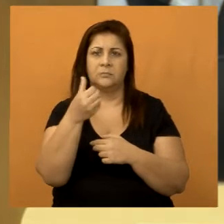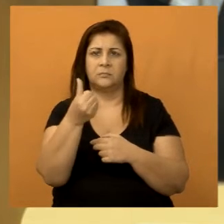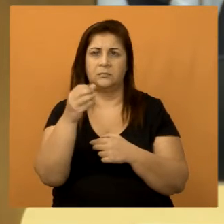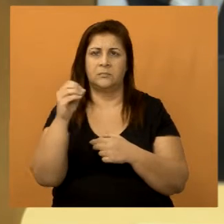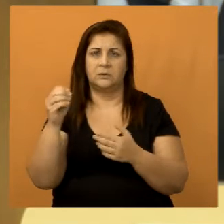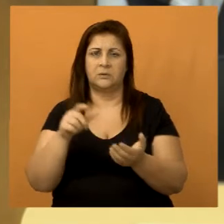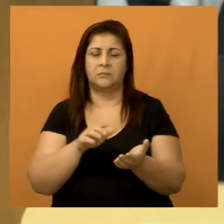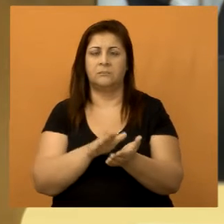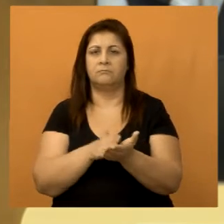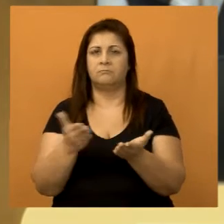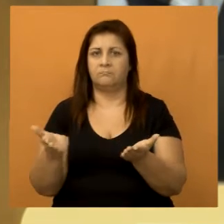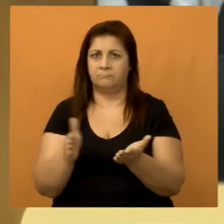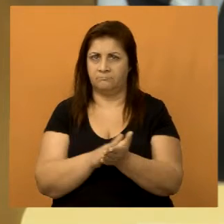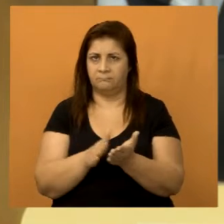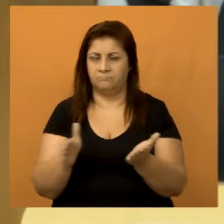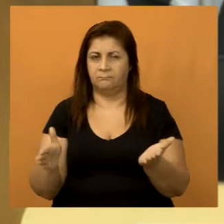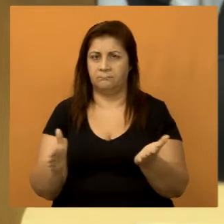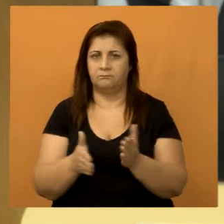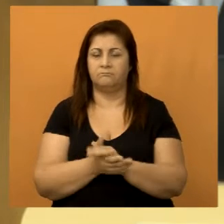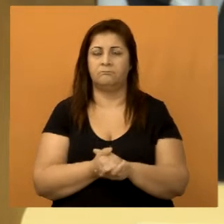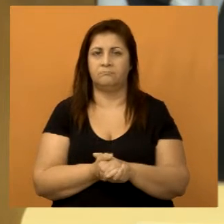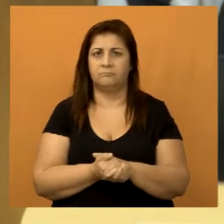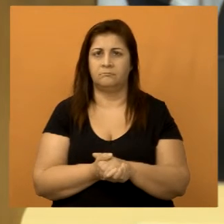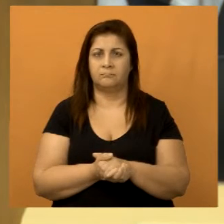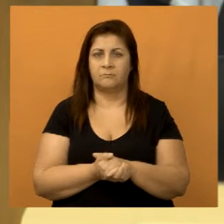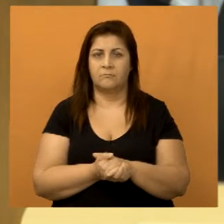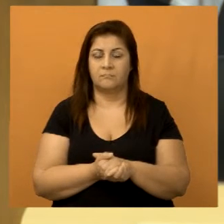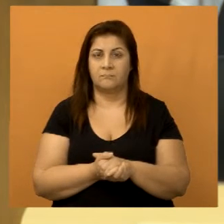3.600 páginas.